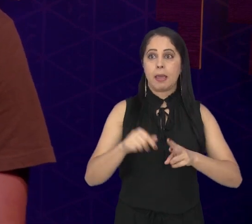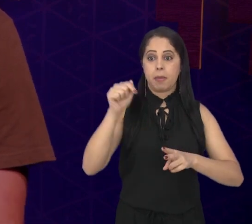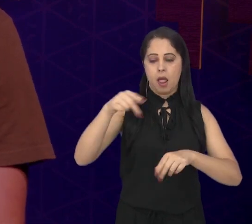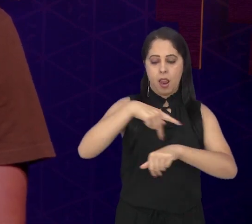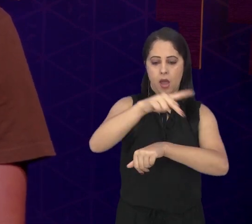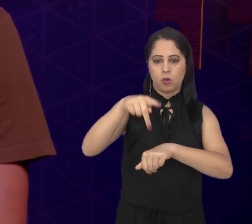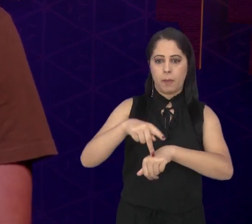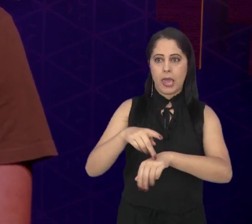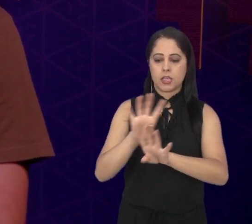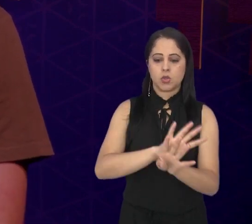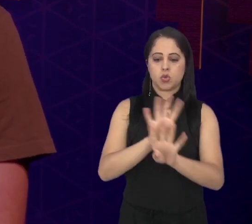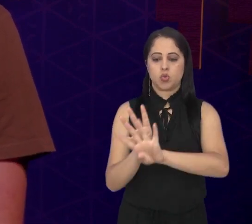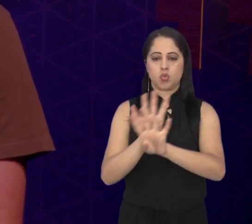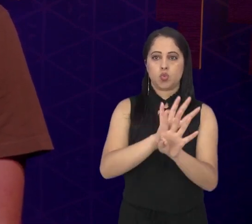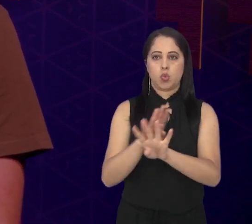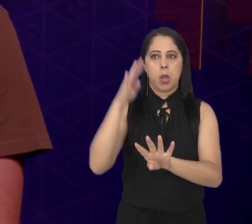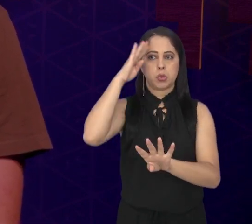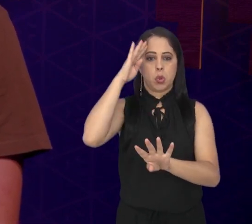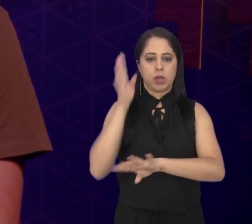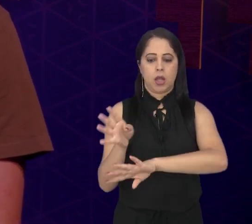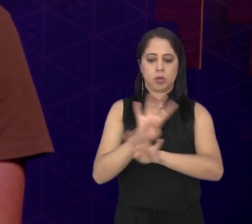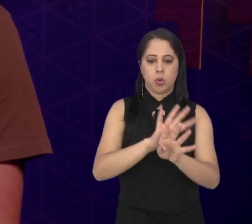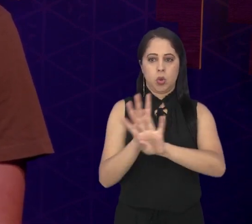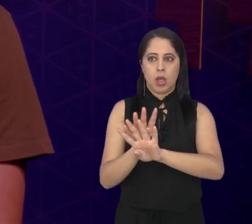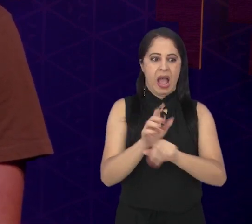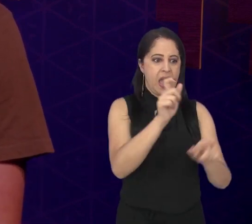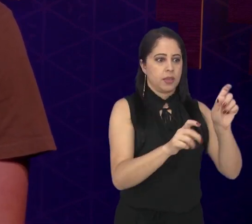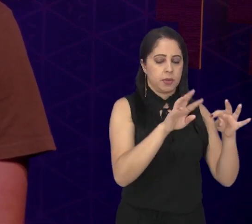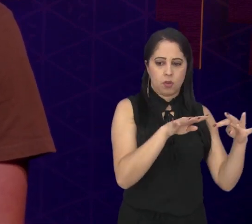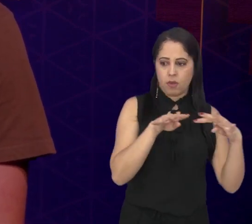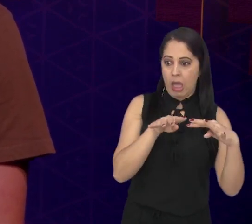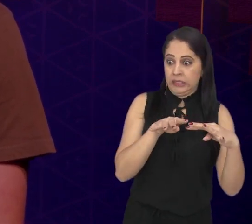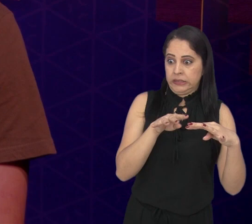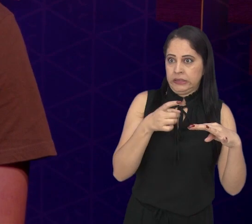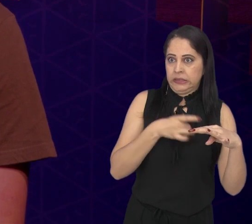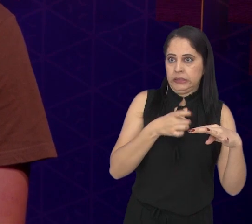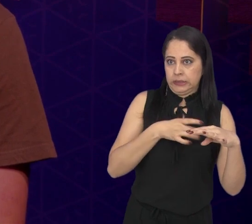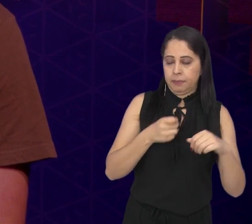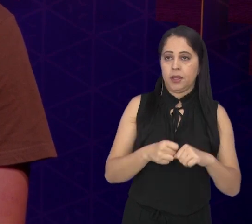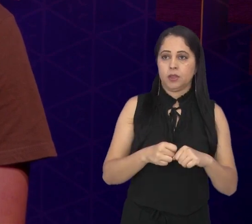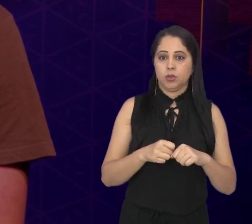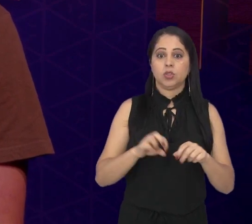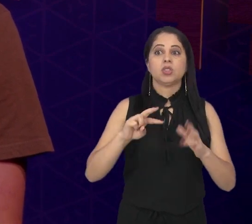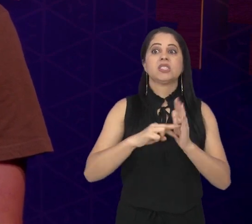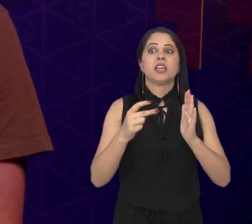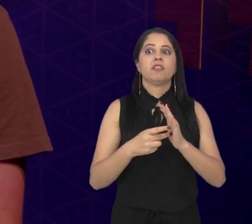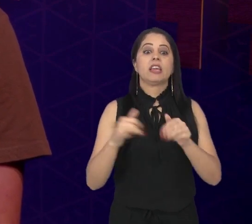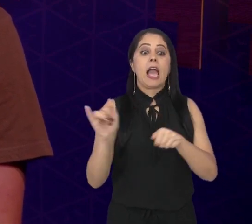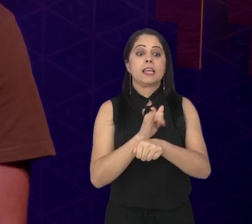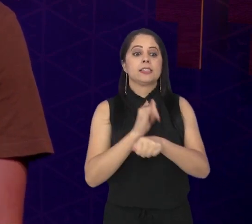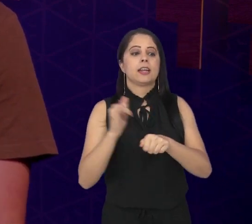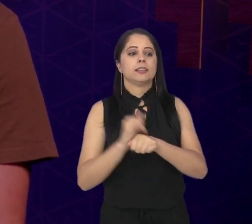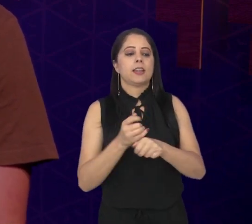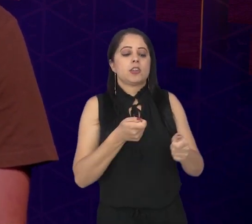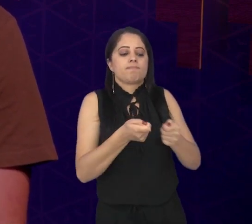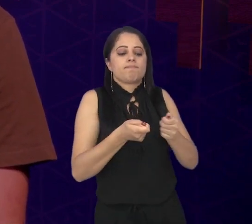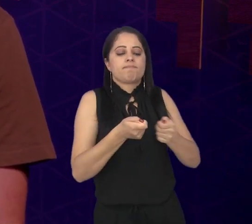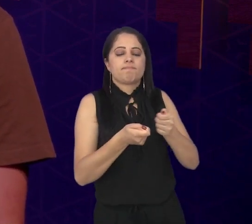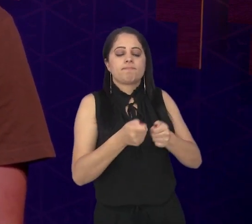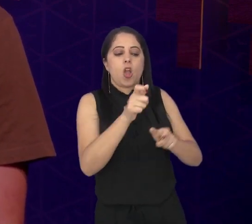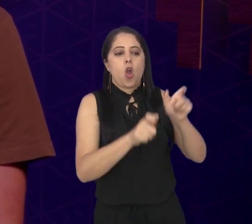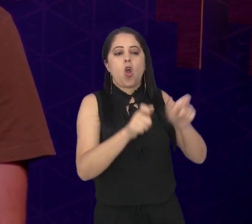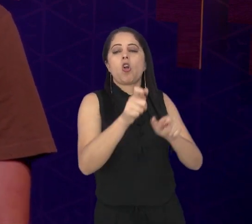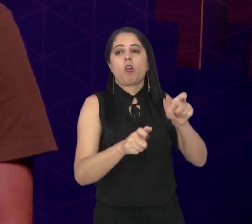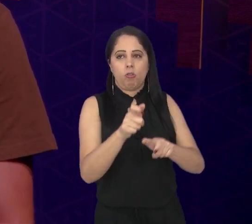militar deles para a população. Então, é uma estratégia de hard power para influenciar e dominar